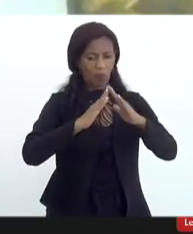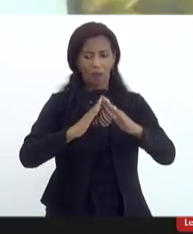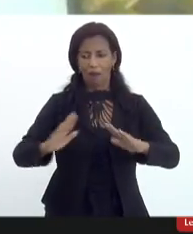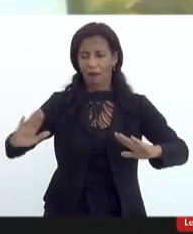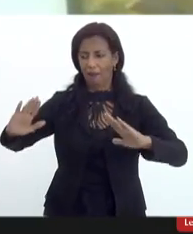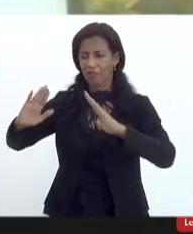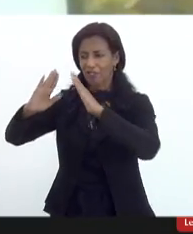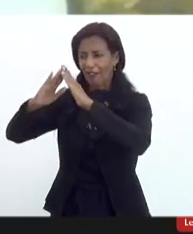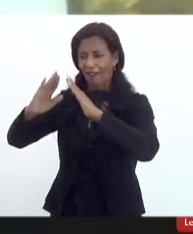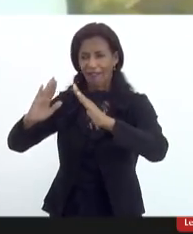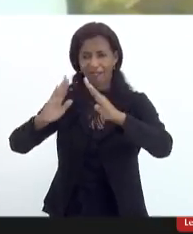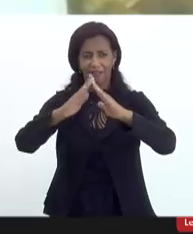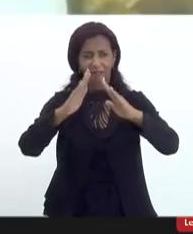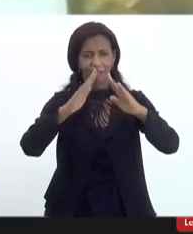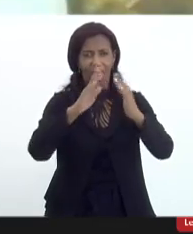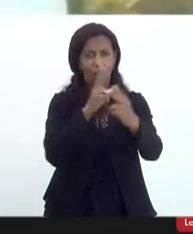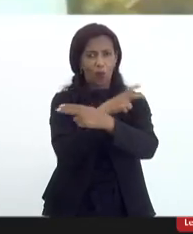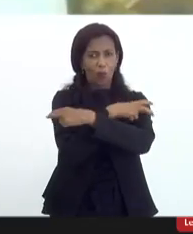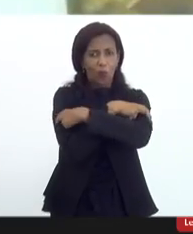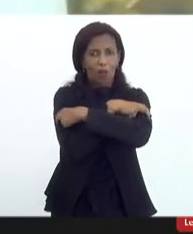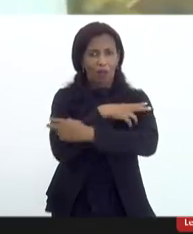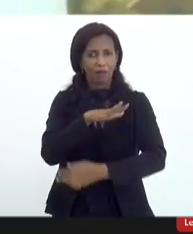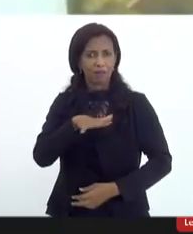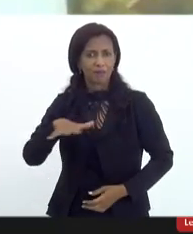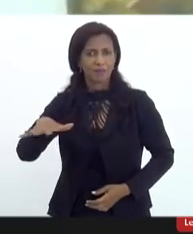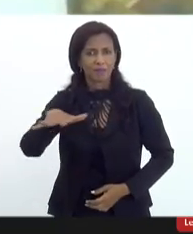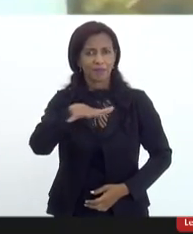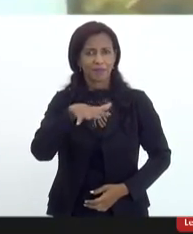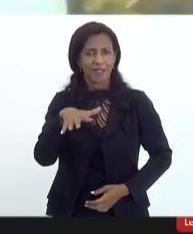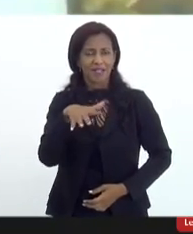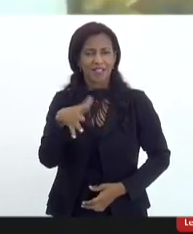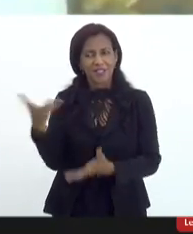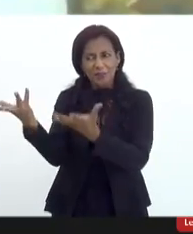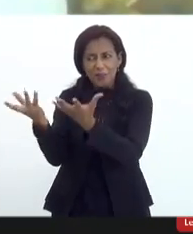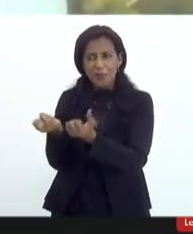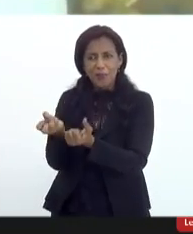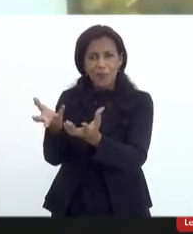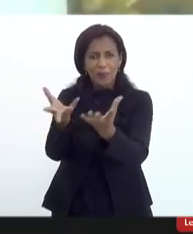casas de candomblé, nascem como espaço de acolhimento.